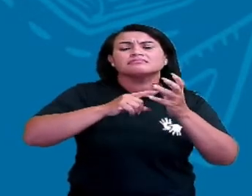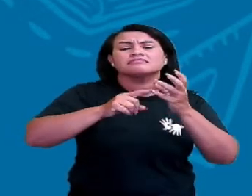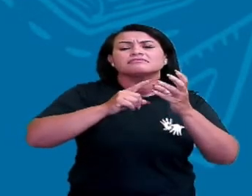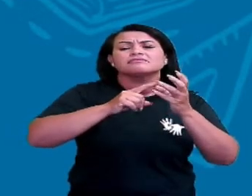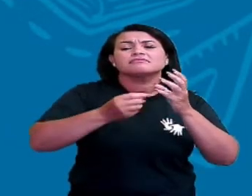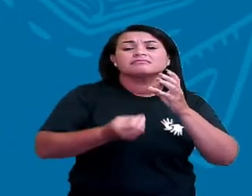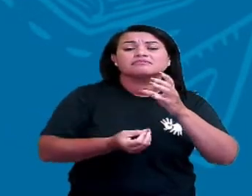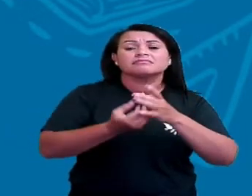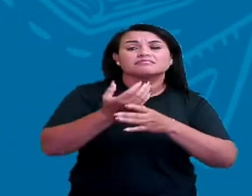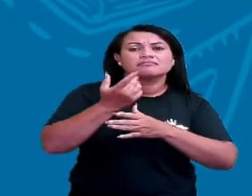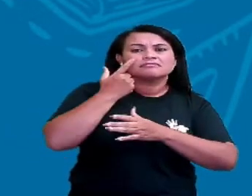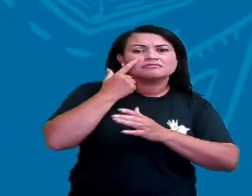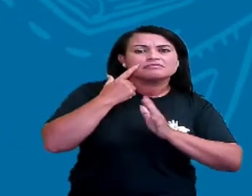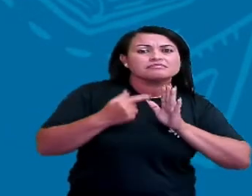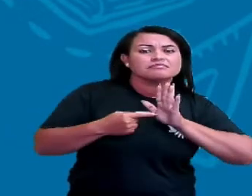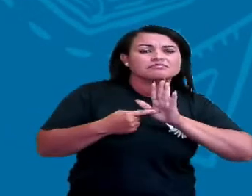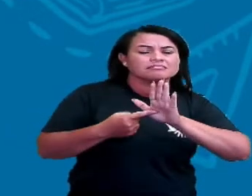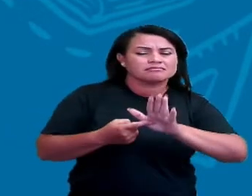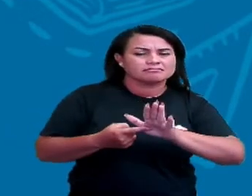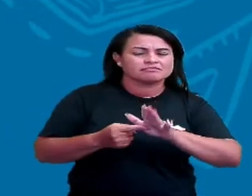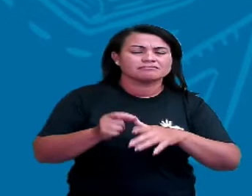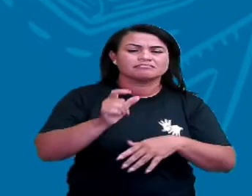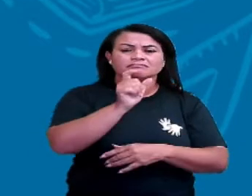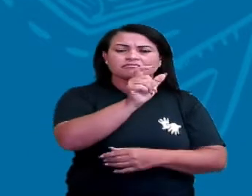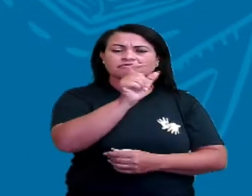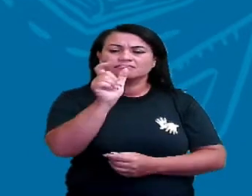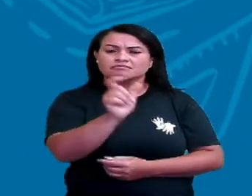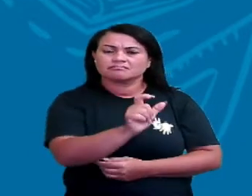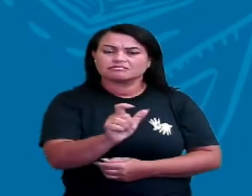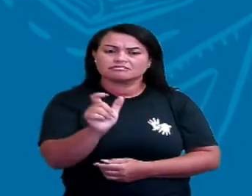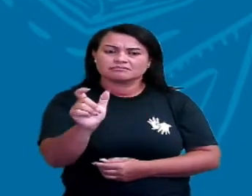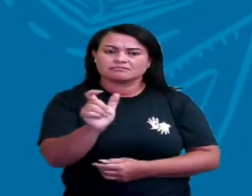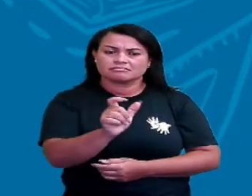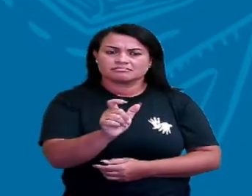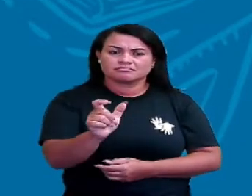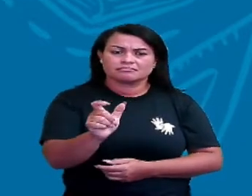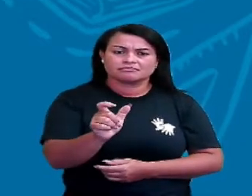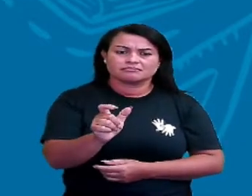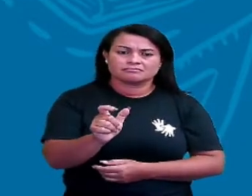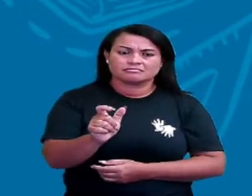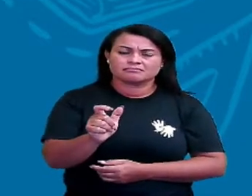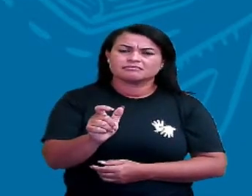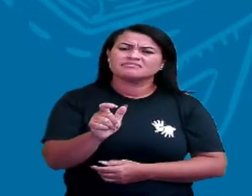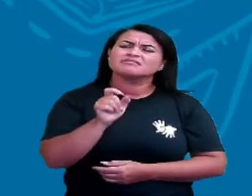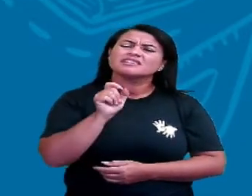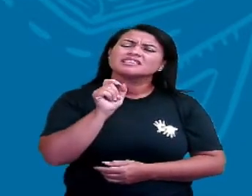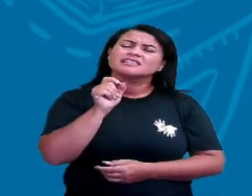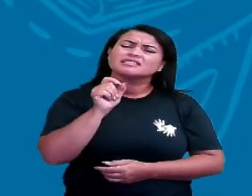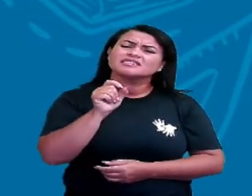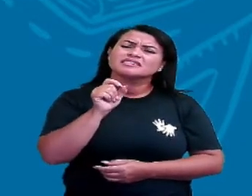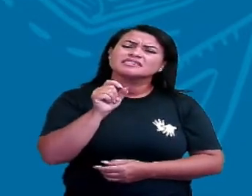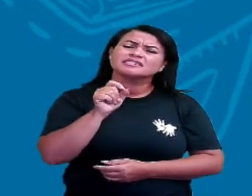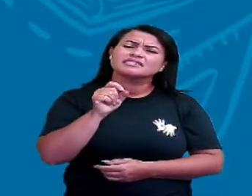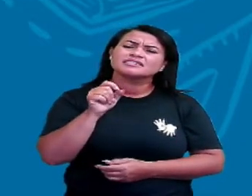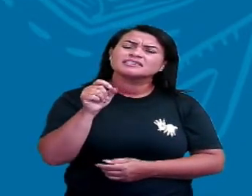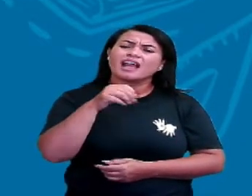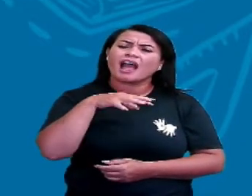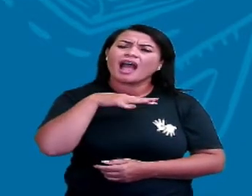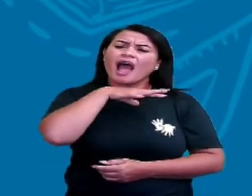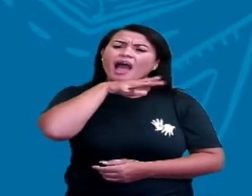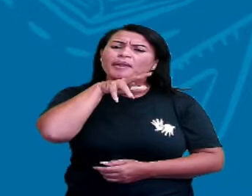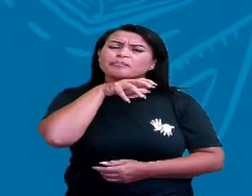aparecem nessas palavrinhas que eu estou trazendo para vocês aqui na tela. Que bichinho é esse aqui? Quem sabe dizer para